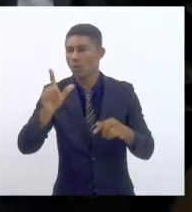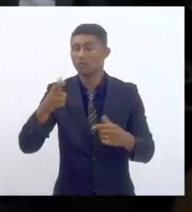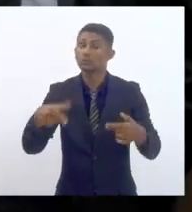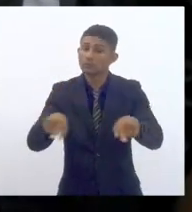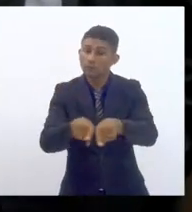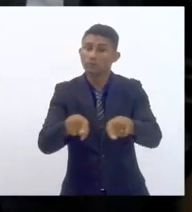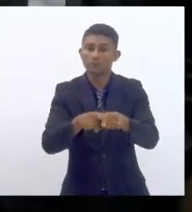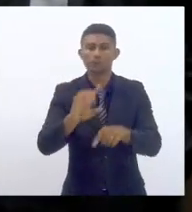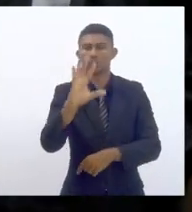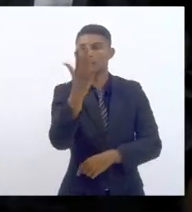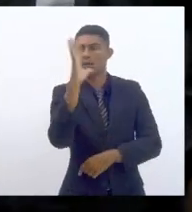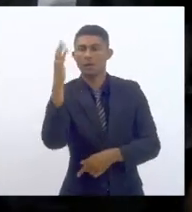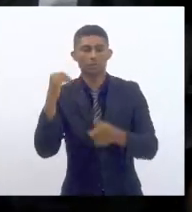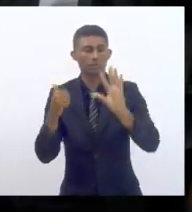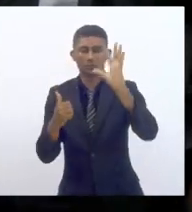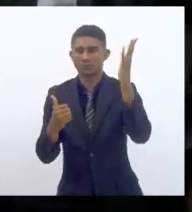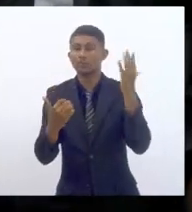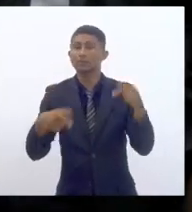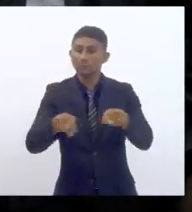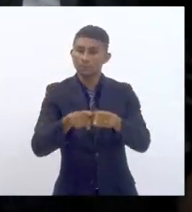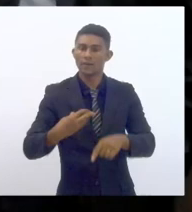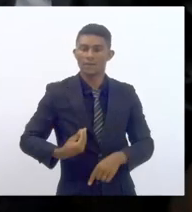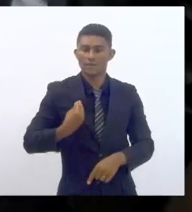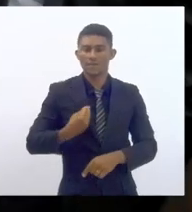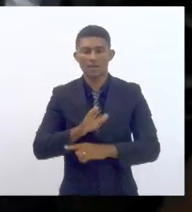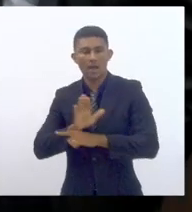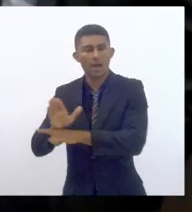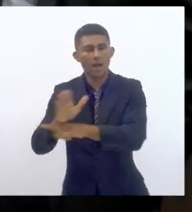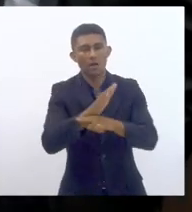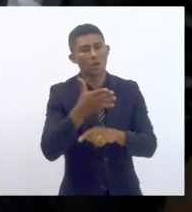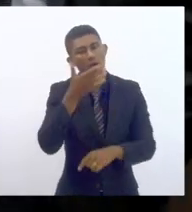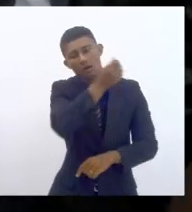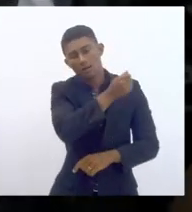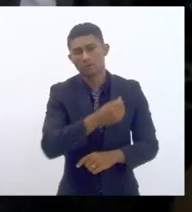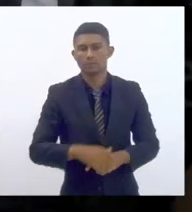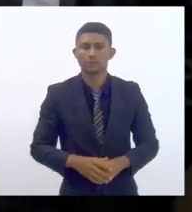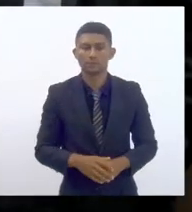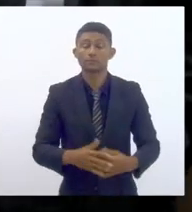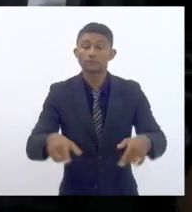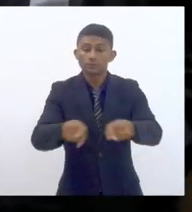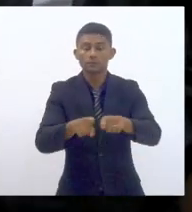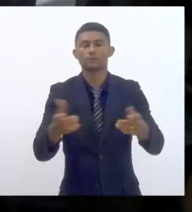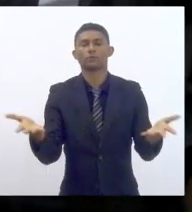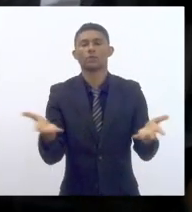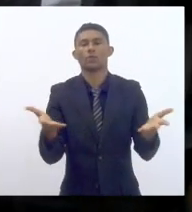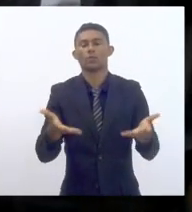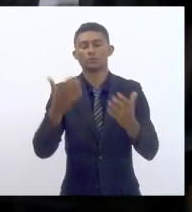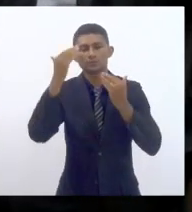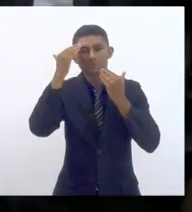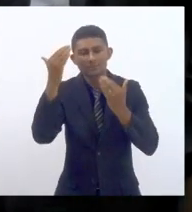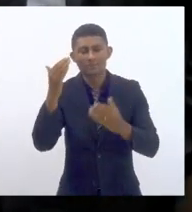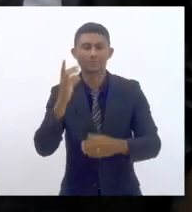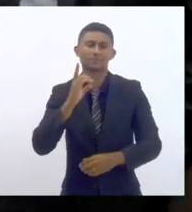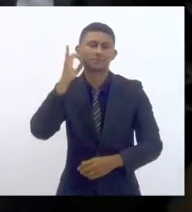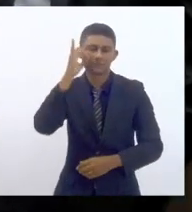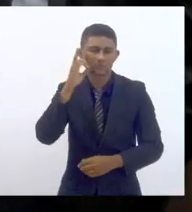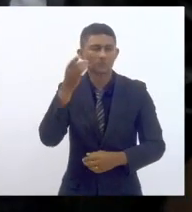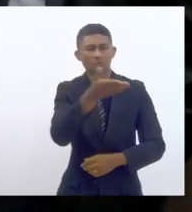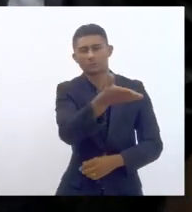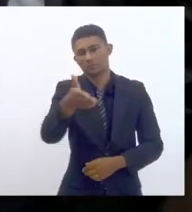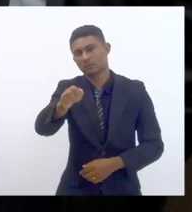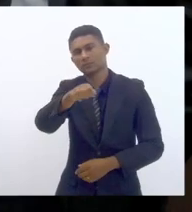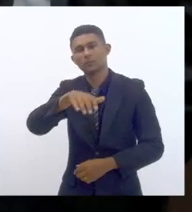defende a vida de uma forma mais ampla. E hoje, também, agradeço às deputadas e